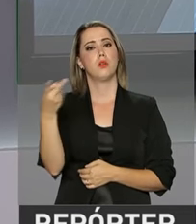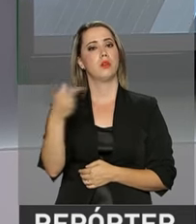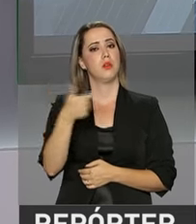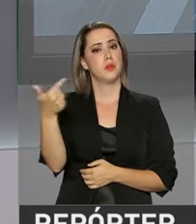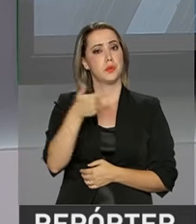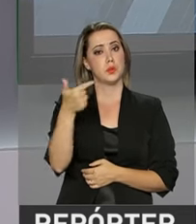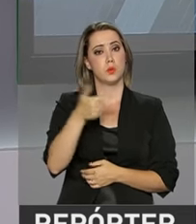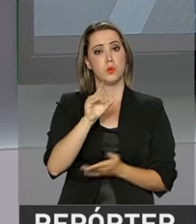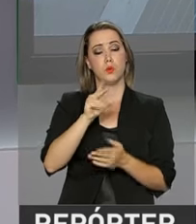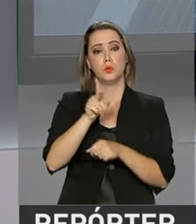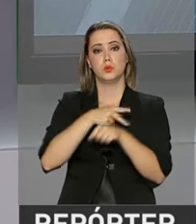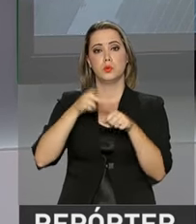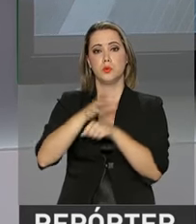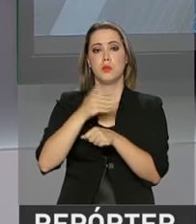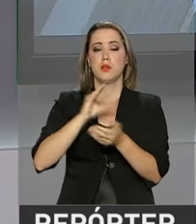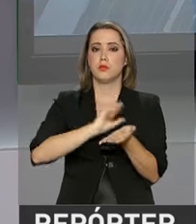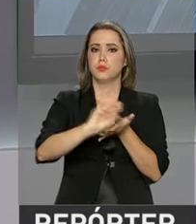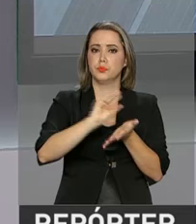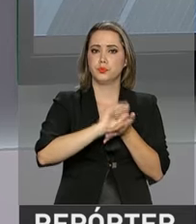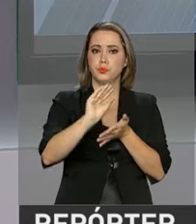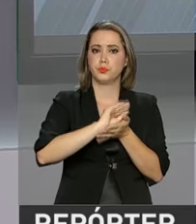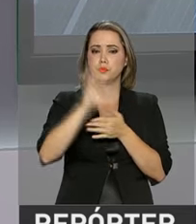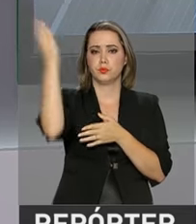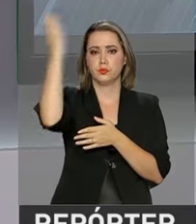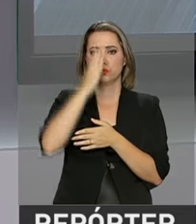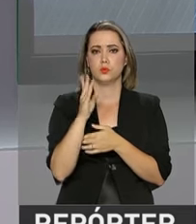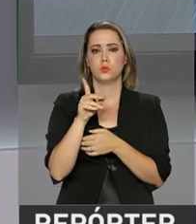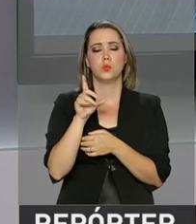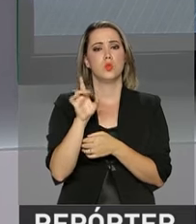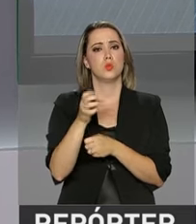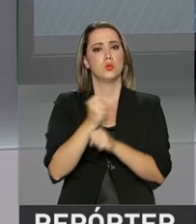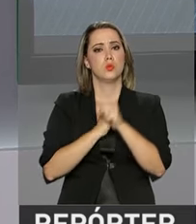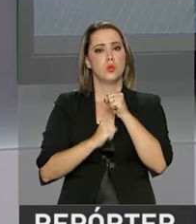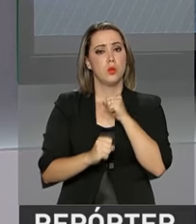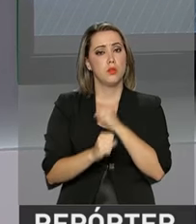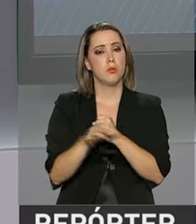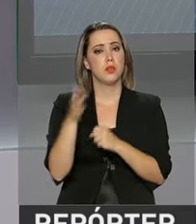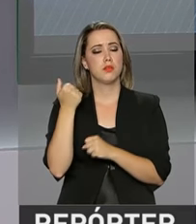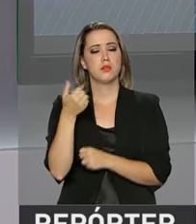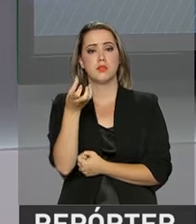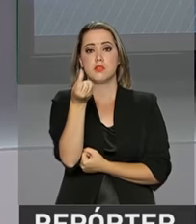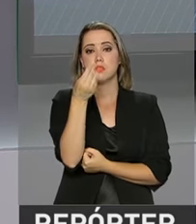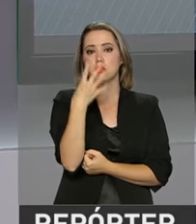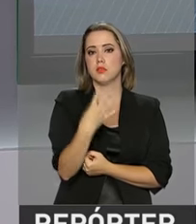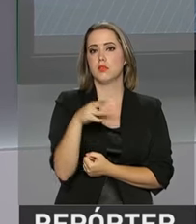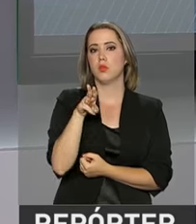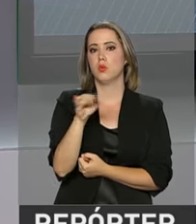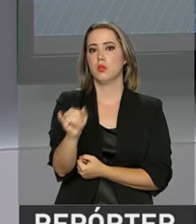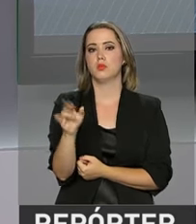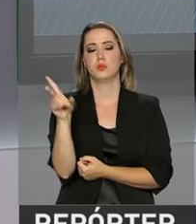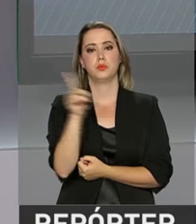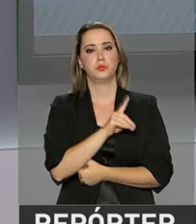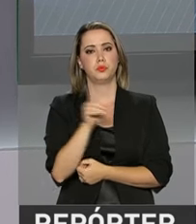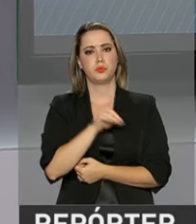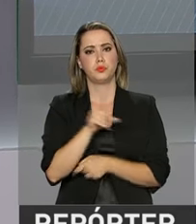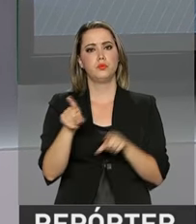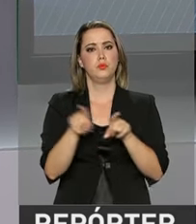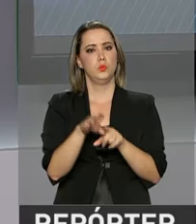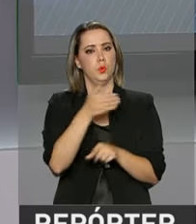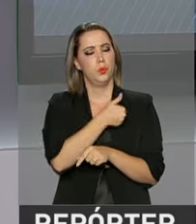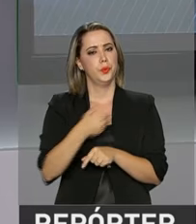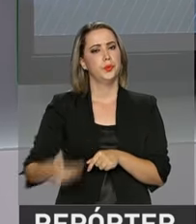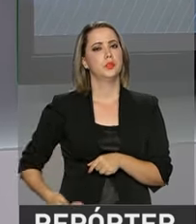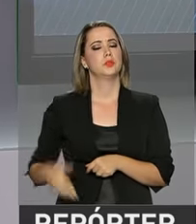maior investidor no brasil só no ano passado foram investidos us 64 bilhões de dólares e o governo